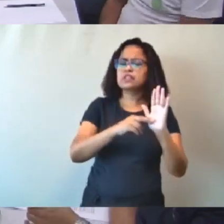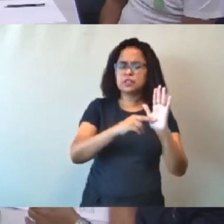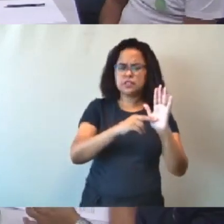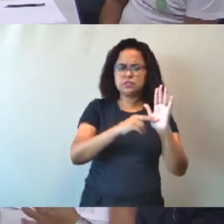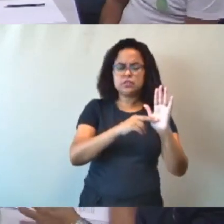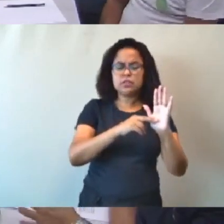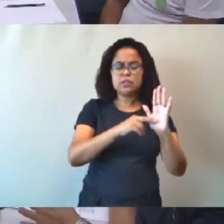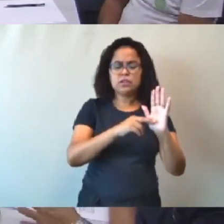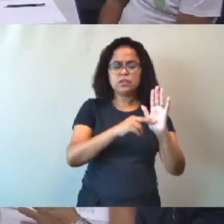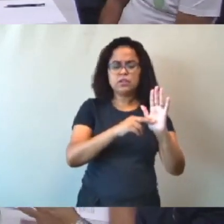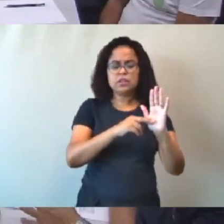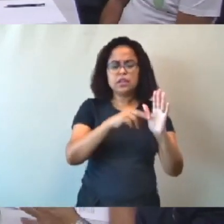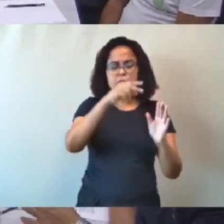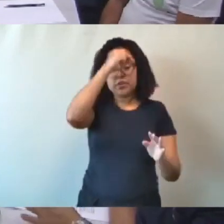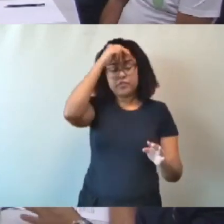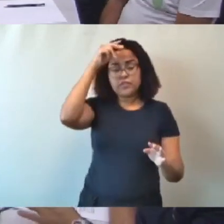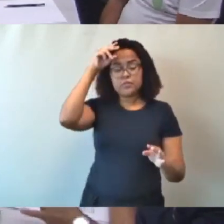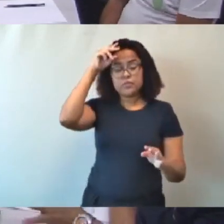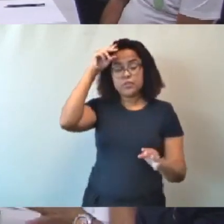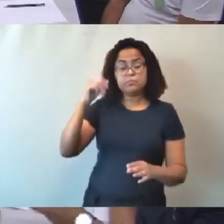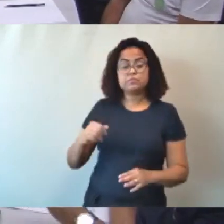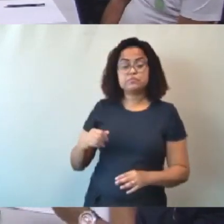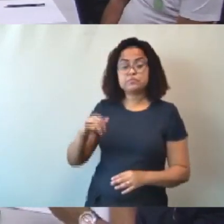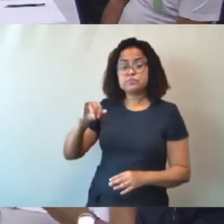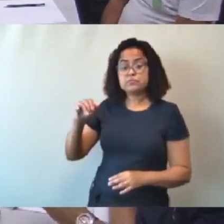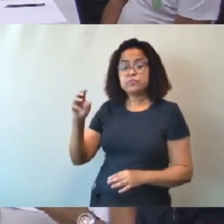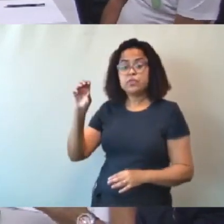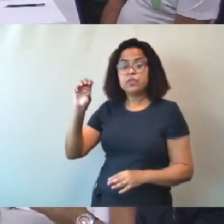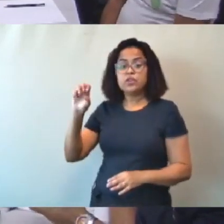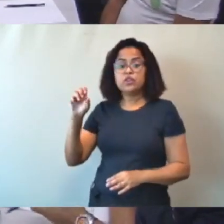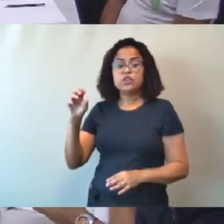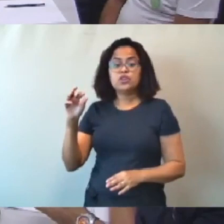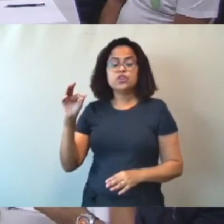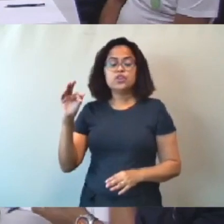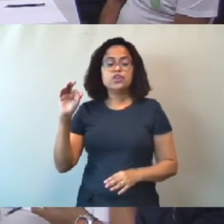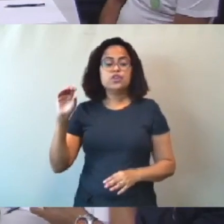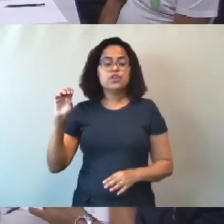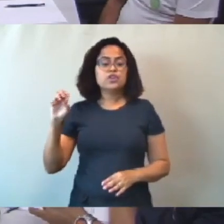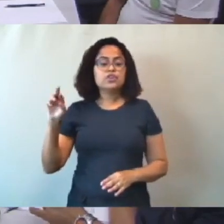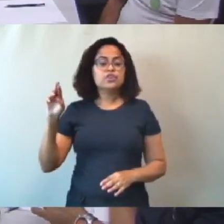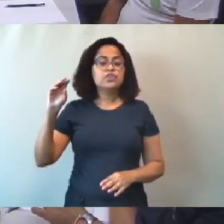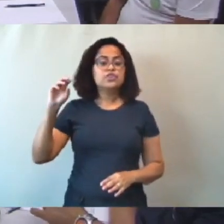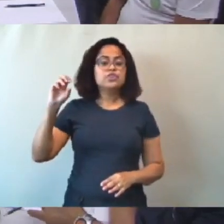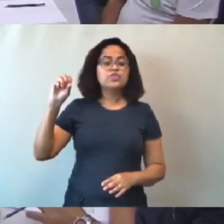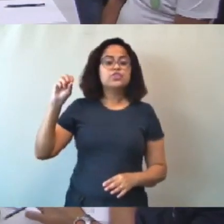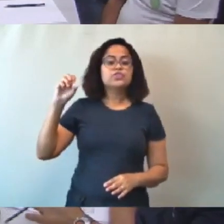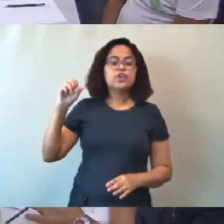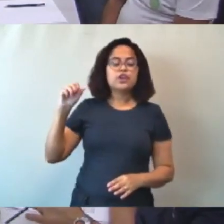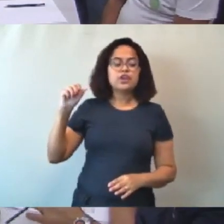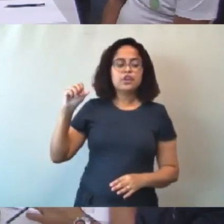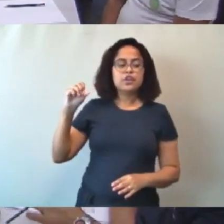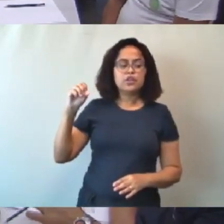faz parte da administração pública municipal?